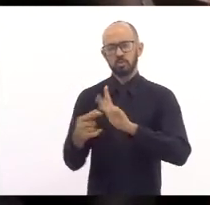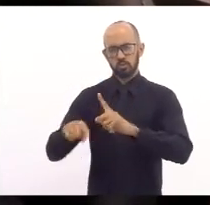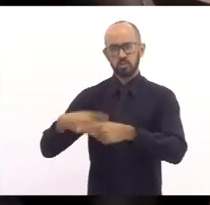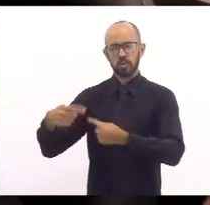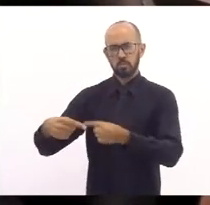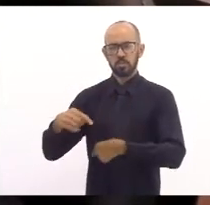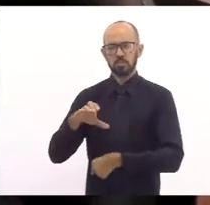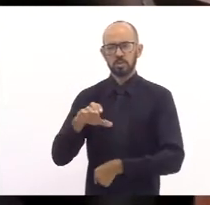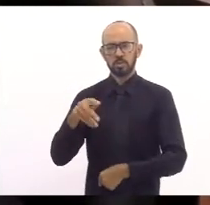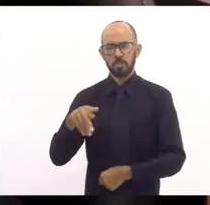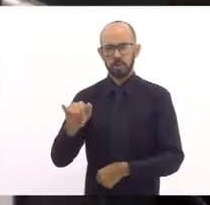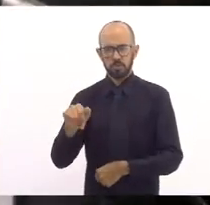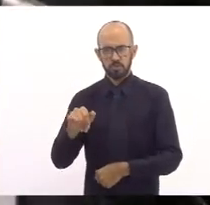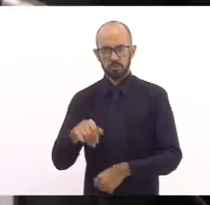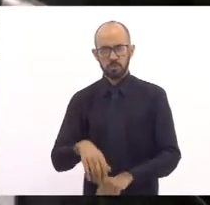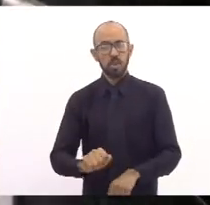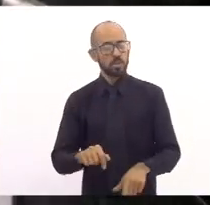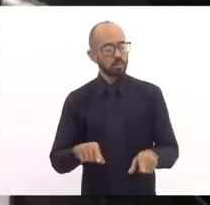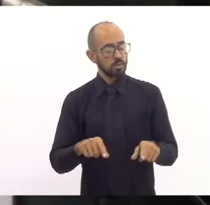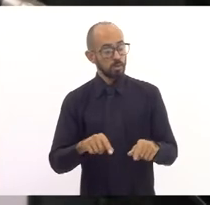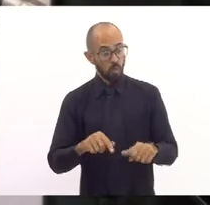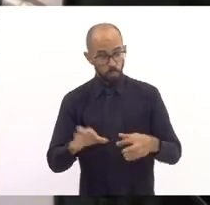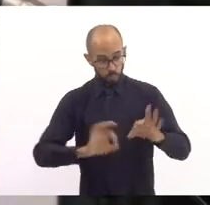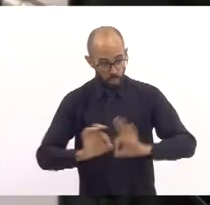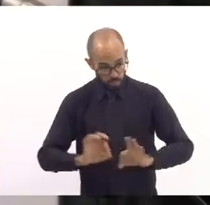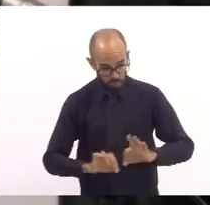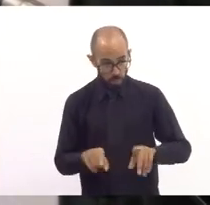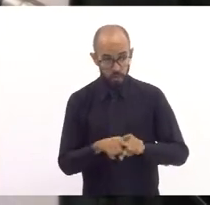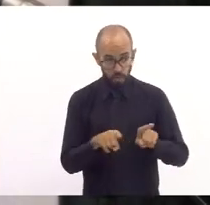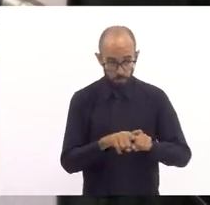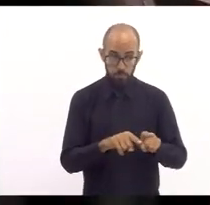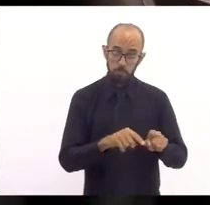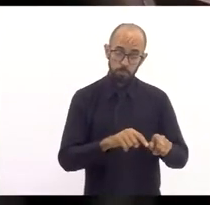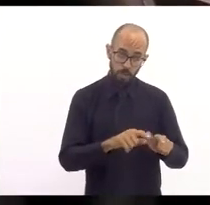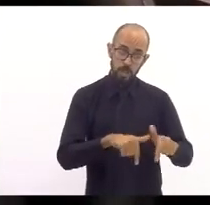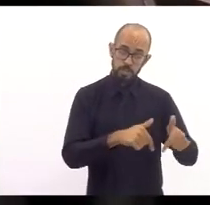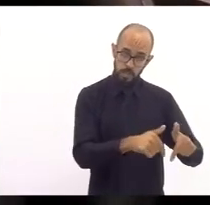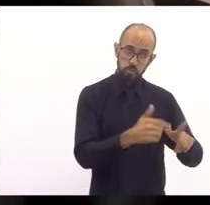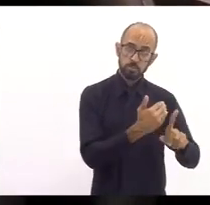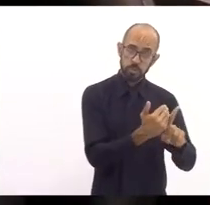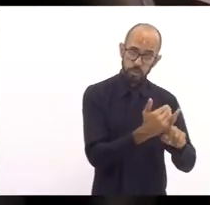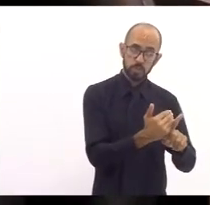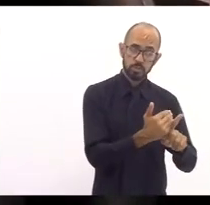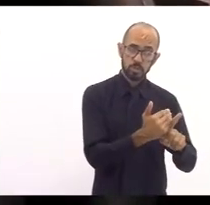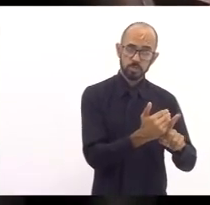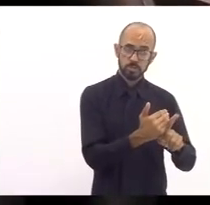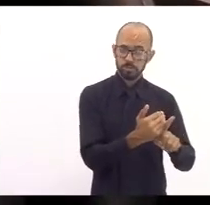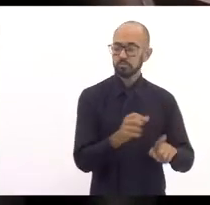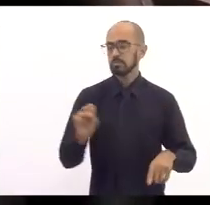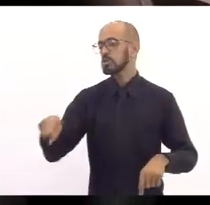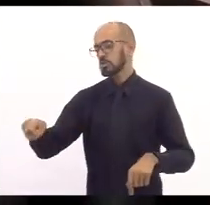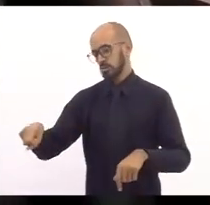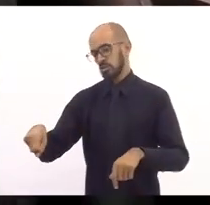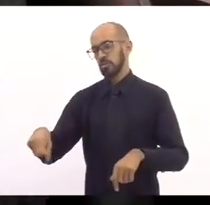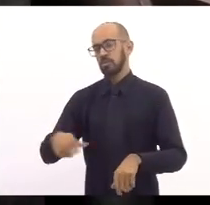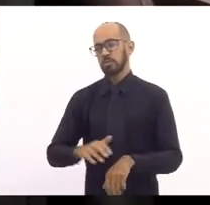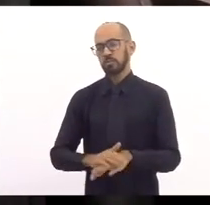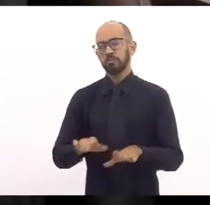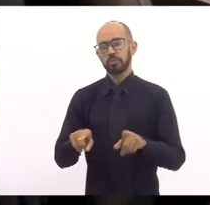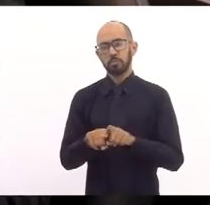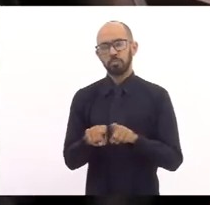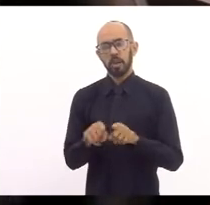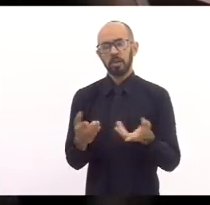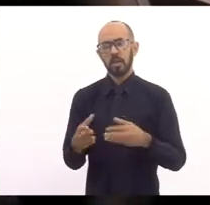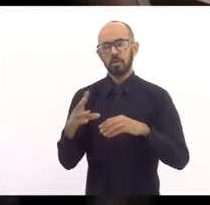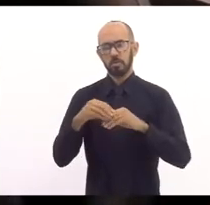Tanto o plano quanto os resultados parciais. Exato. Um acompanhamento do que nós estamos fazendo. E, nesse ponto, eu gostaria, inclusive, de agregar que já vai